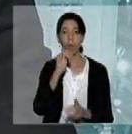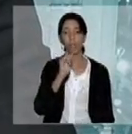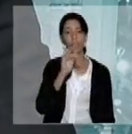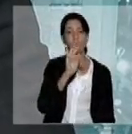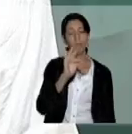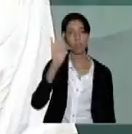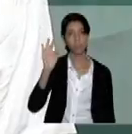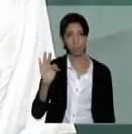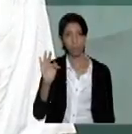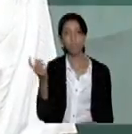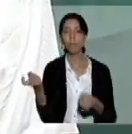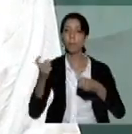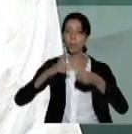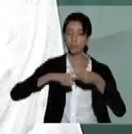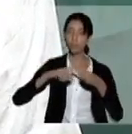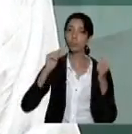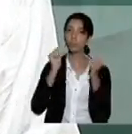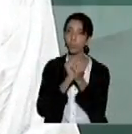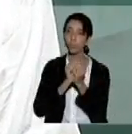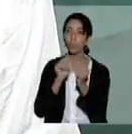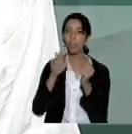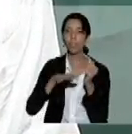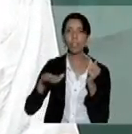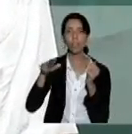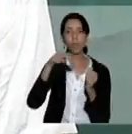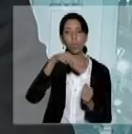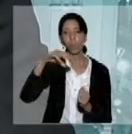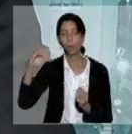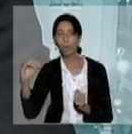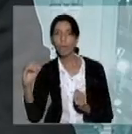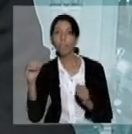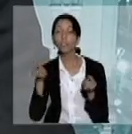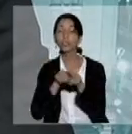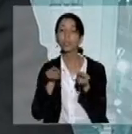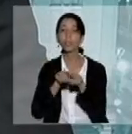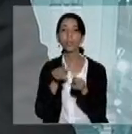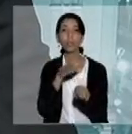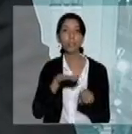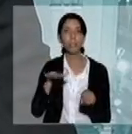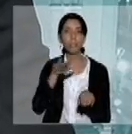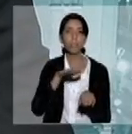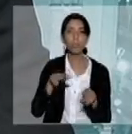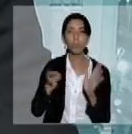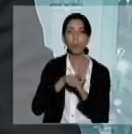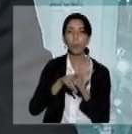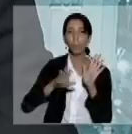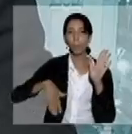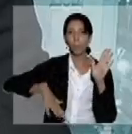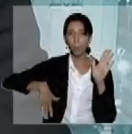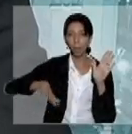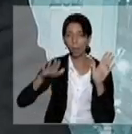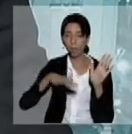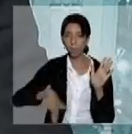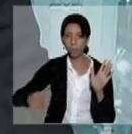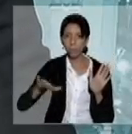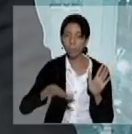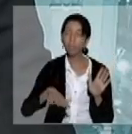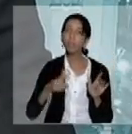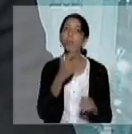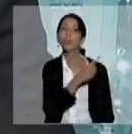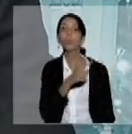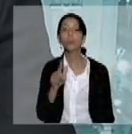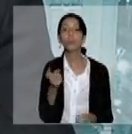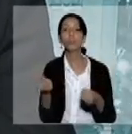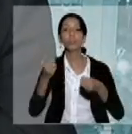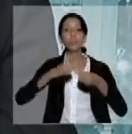Federal Fluminense, que pega a região mais noroeste do estado, mais a região dos lagos, ele pega mais essa região.